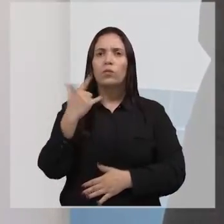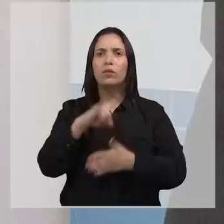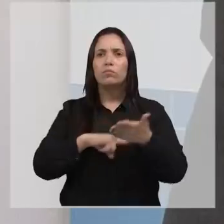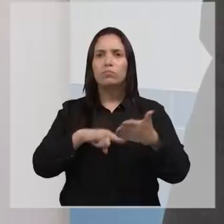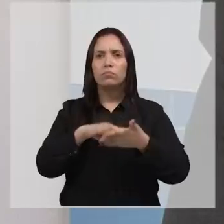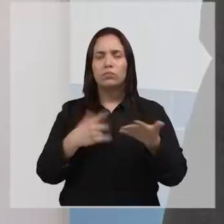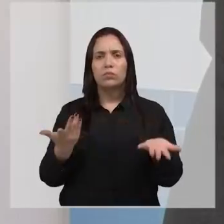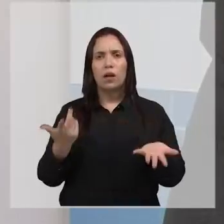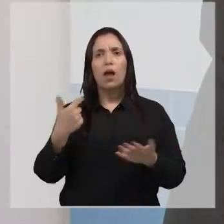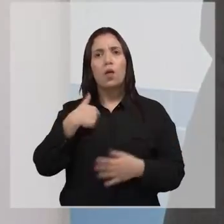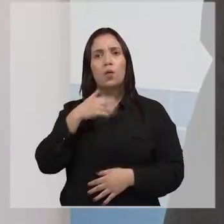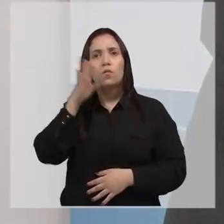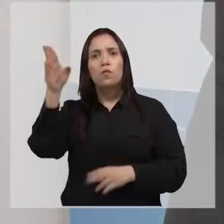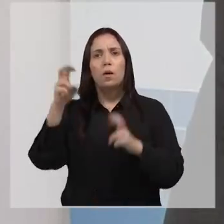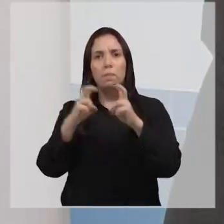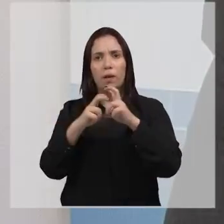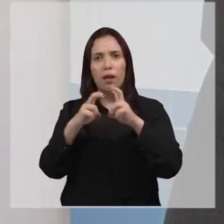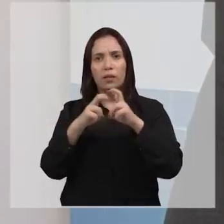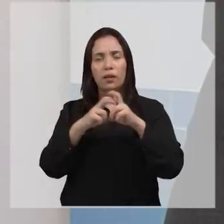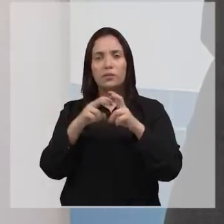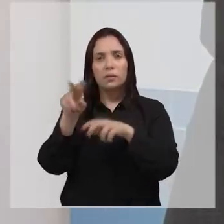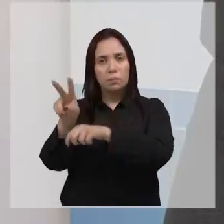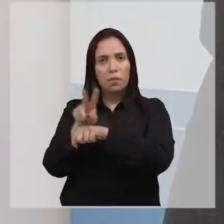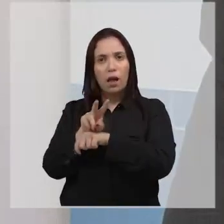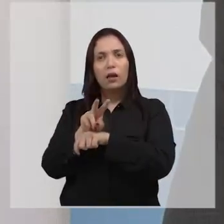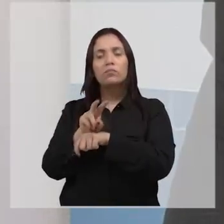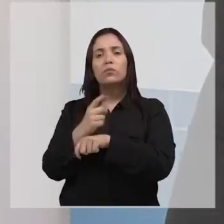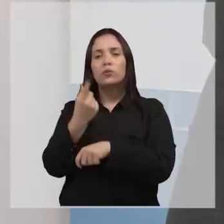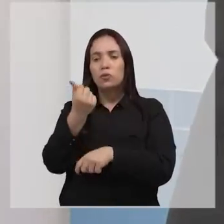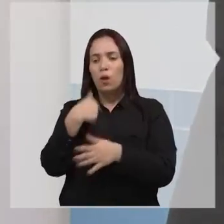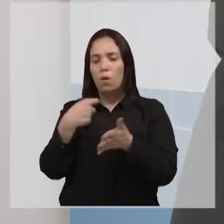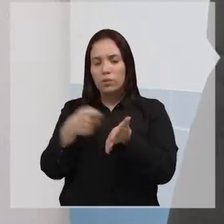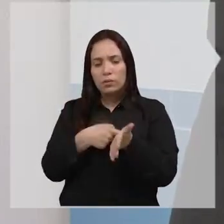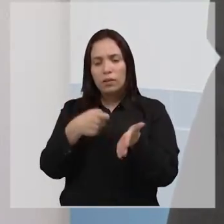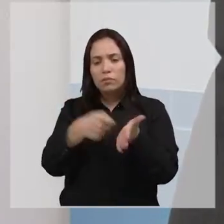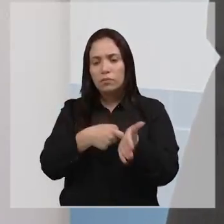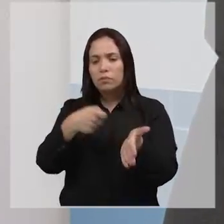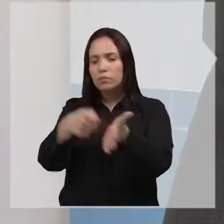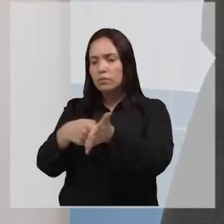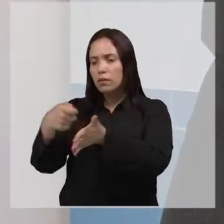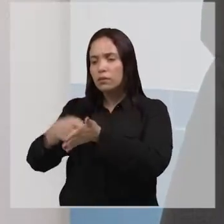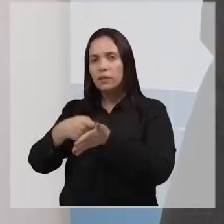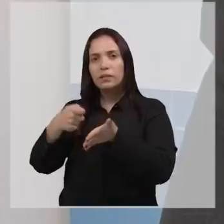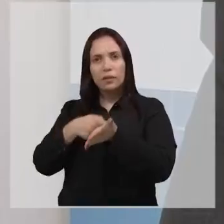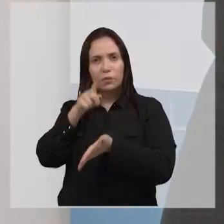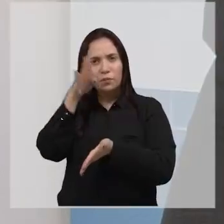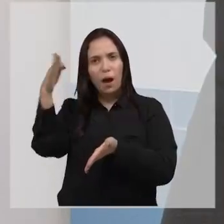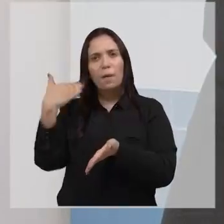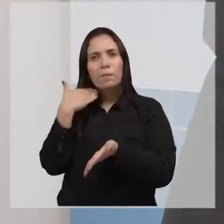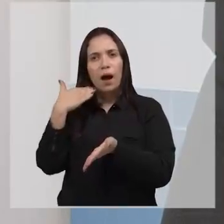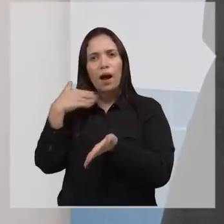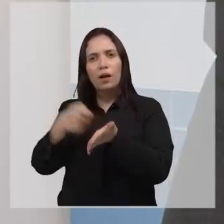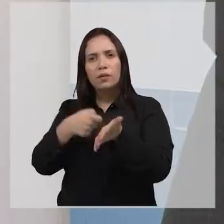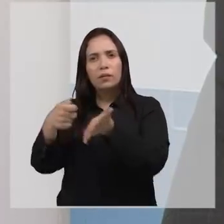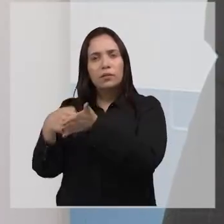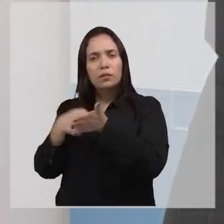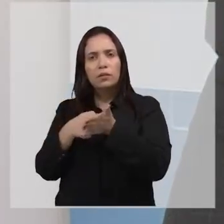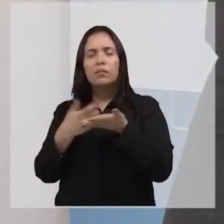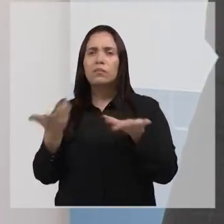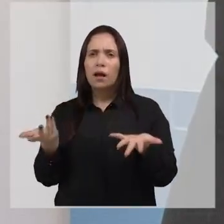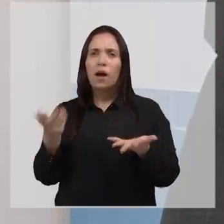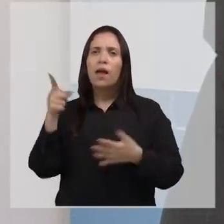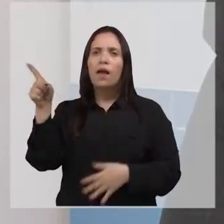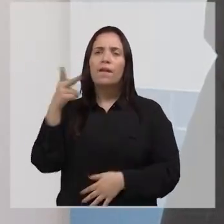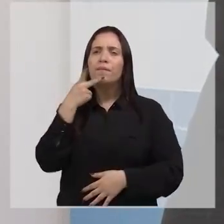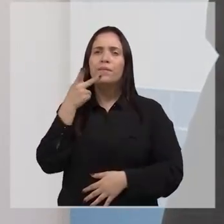desse no Bradesco ali, eu assinei papel que dava para levar, né, e tive que rubricar cada folha. Quer dizer, isso é uma insanidade,